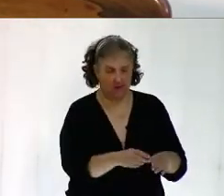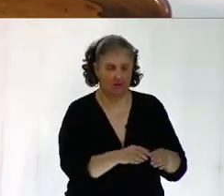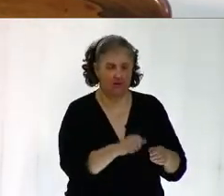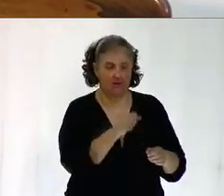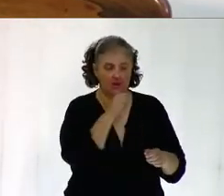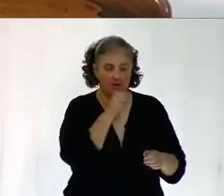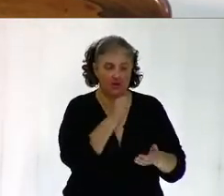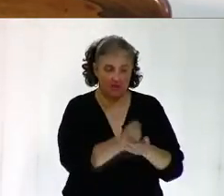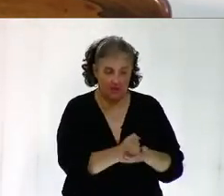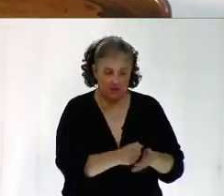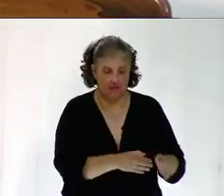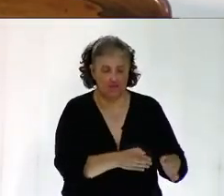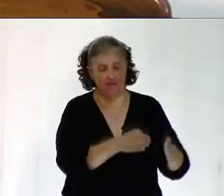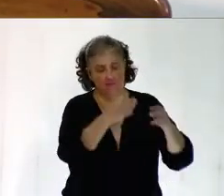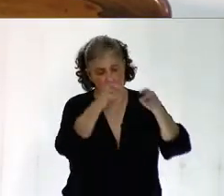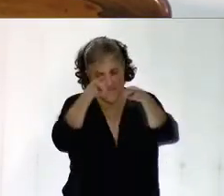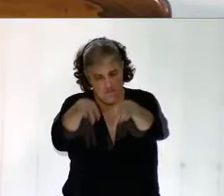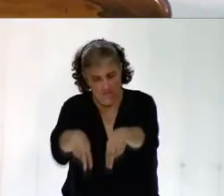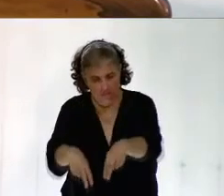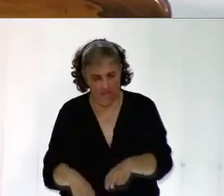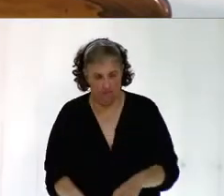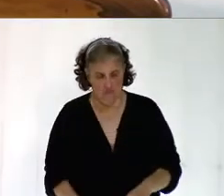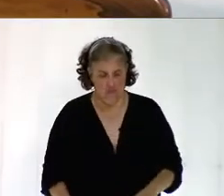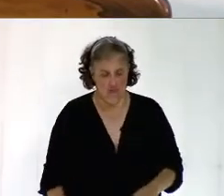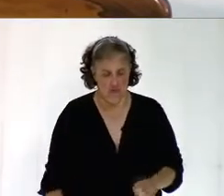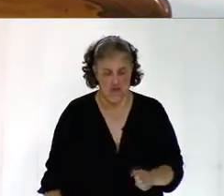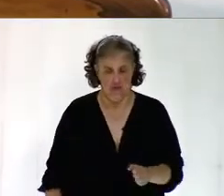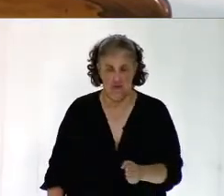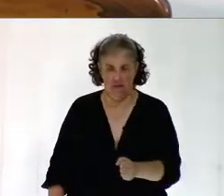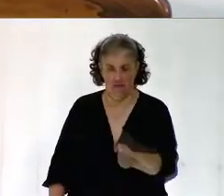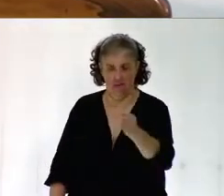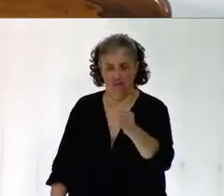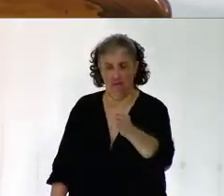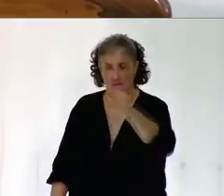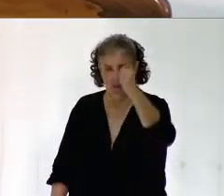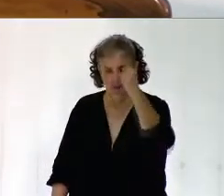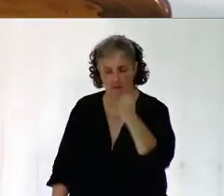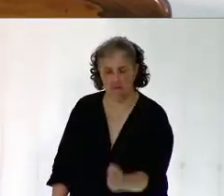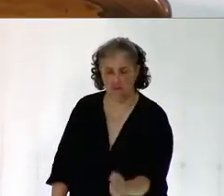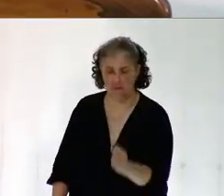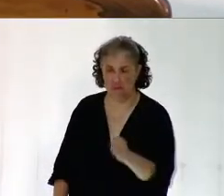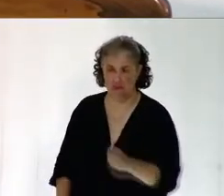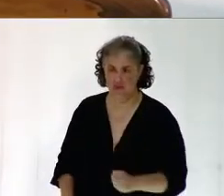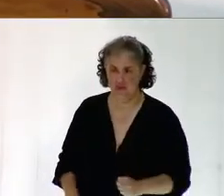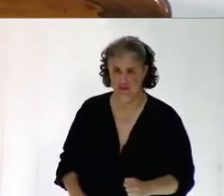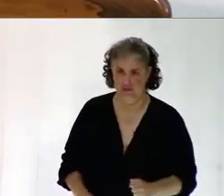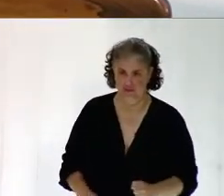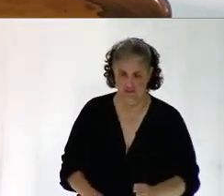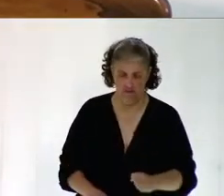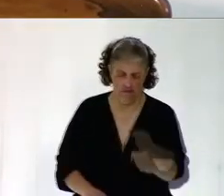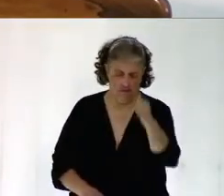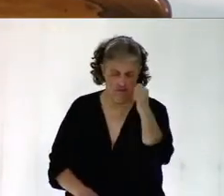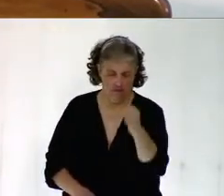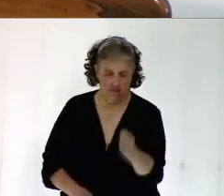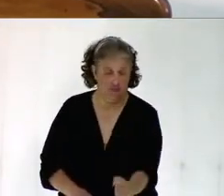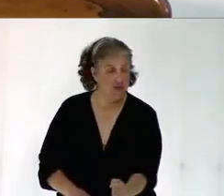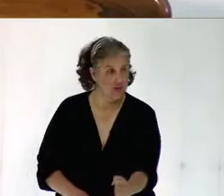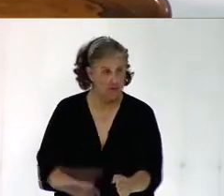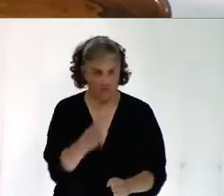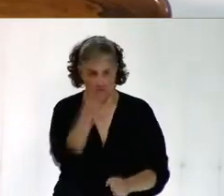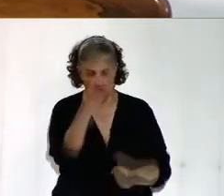sobre a rocha de horebe feliz mais a rocha e dela sairá água o povo beberá